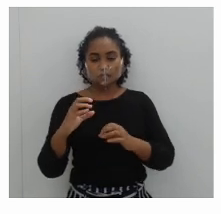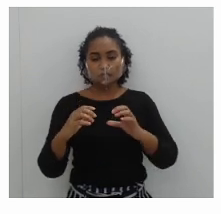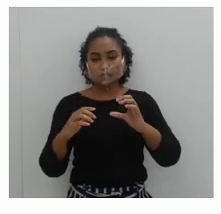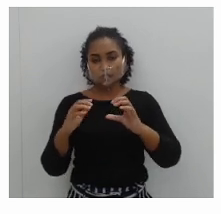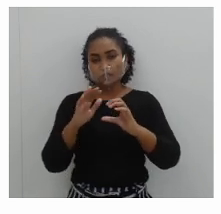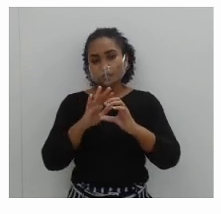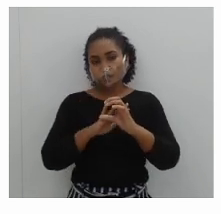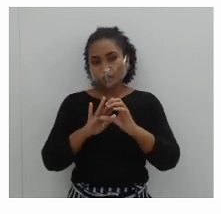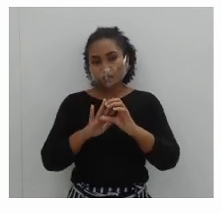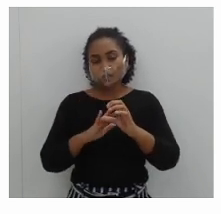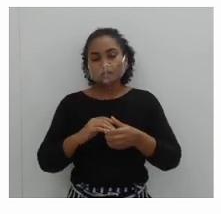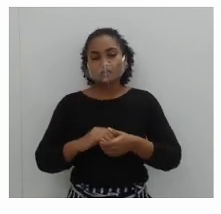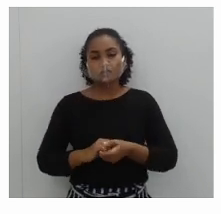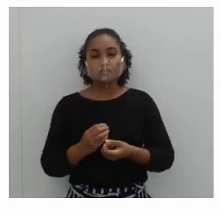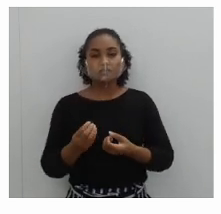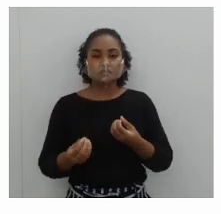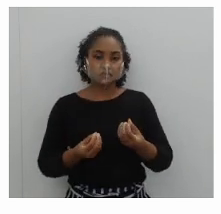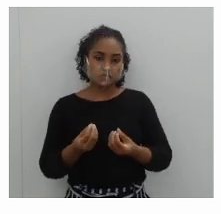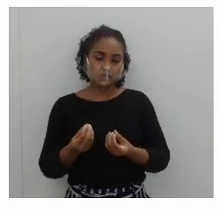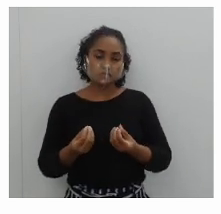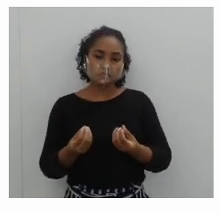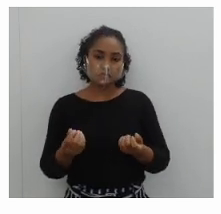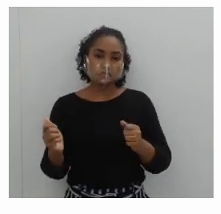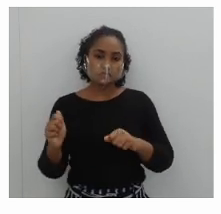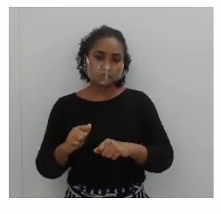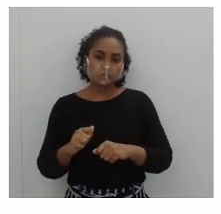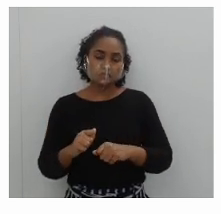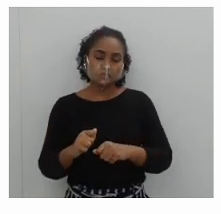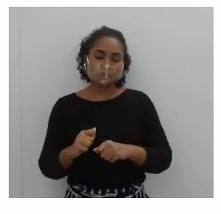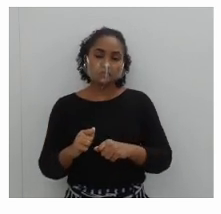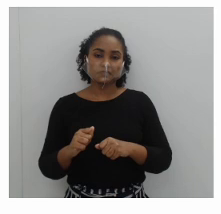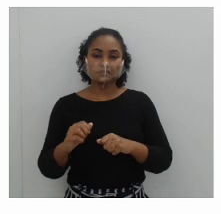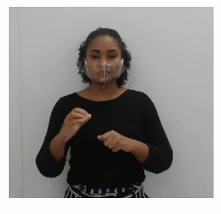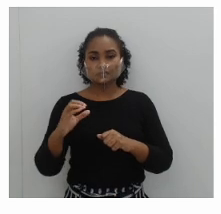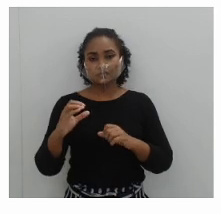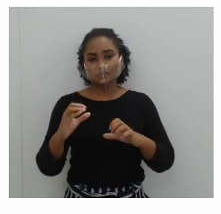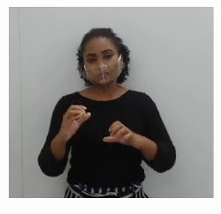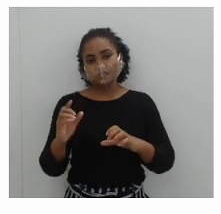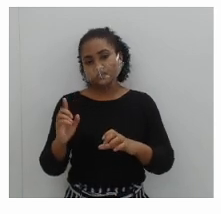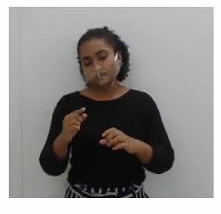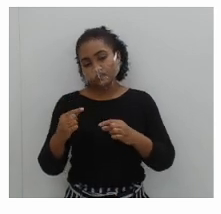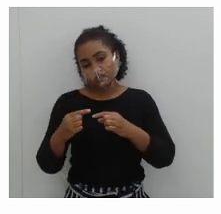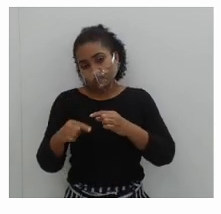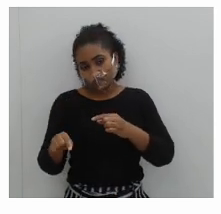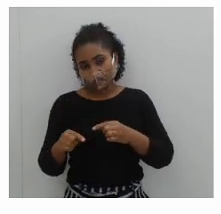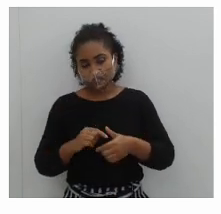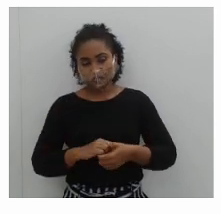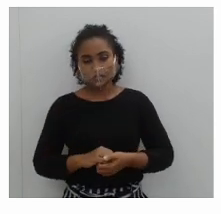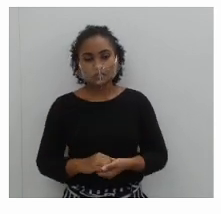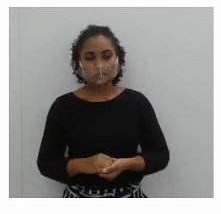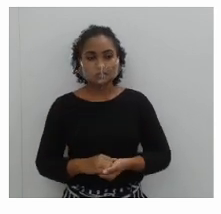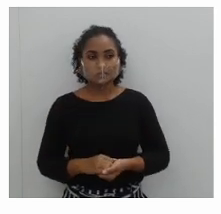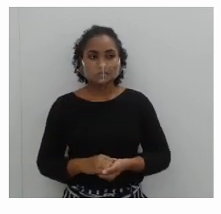Alguns estudiosos chamam também de poliedros convexos e não convexos, que são os côncavos.